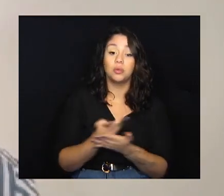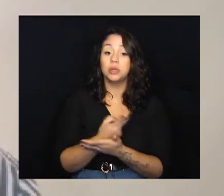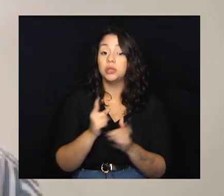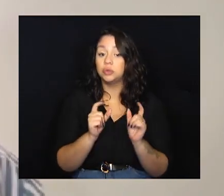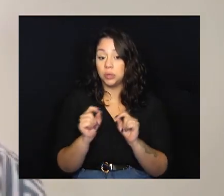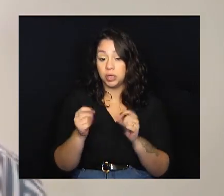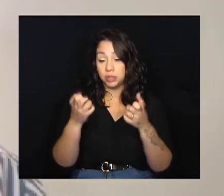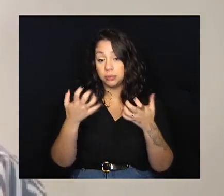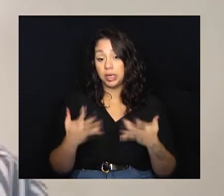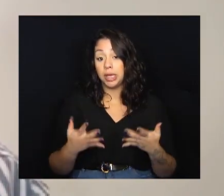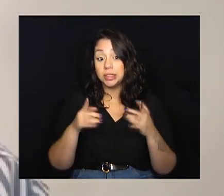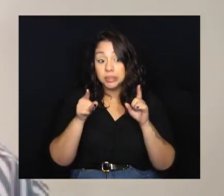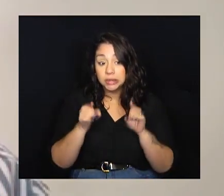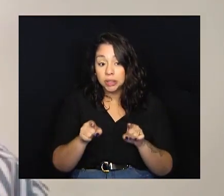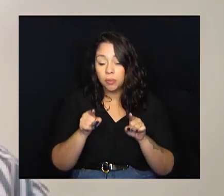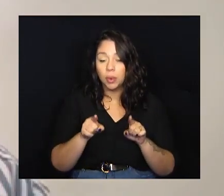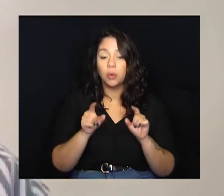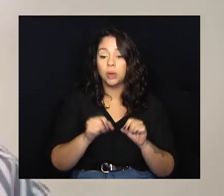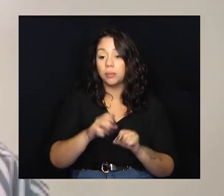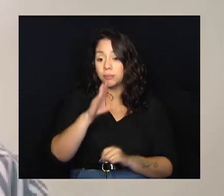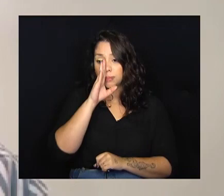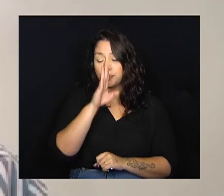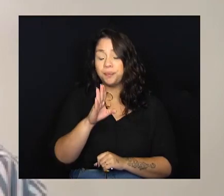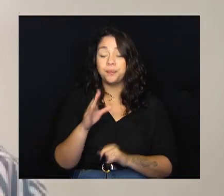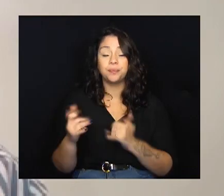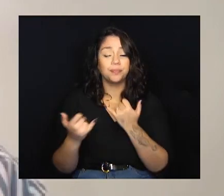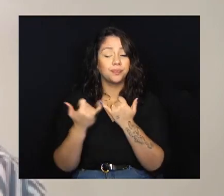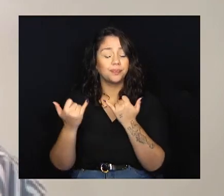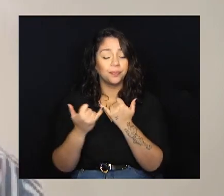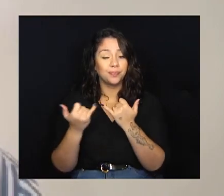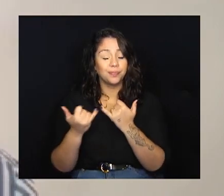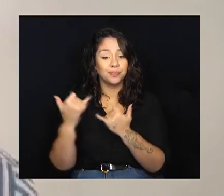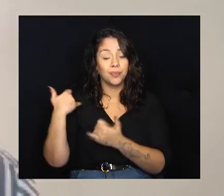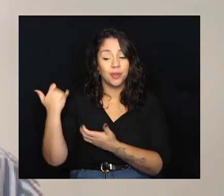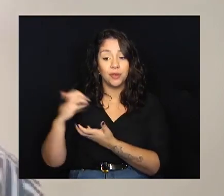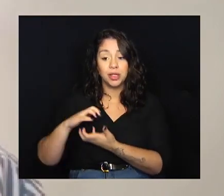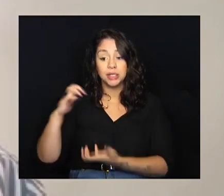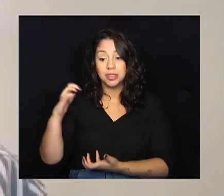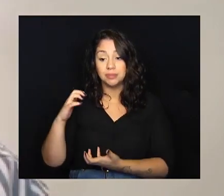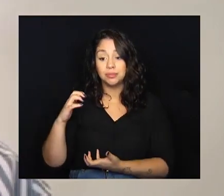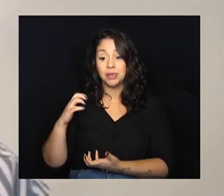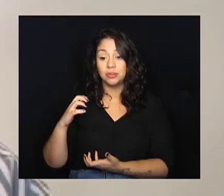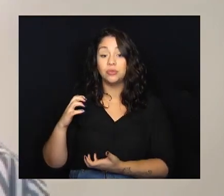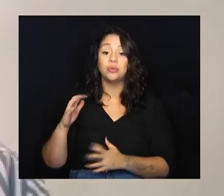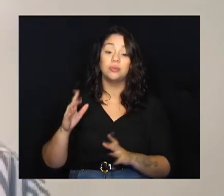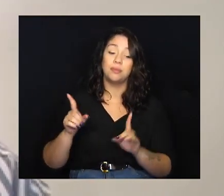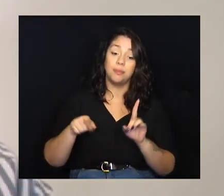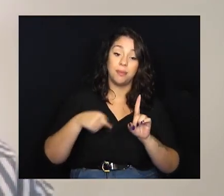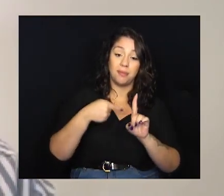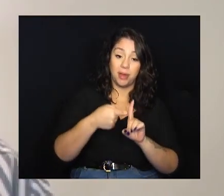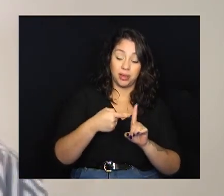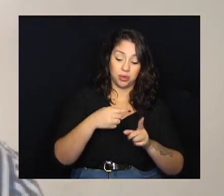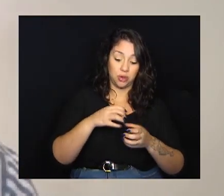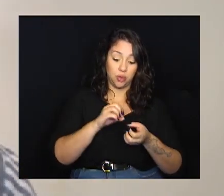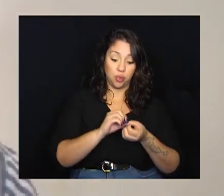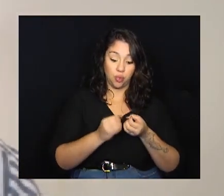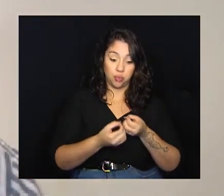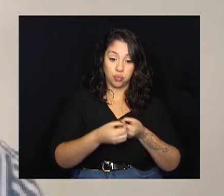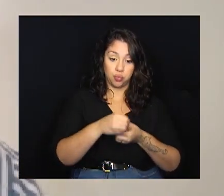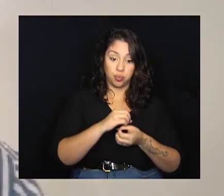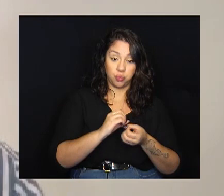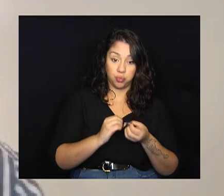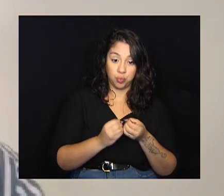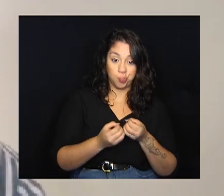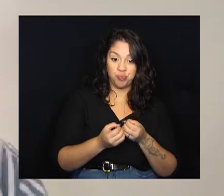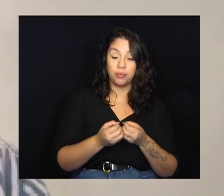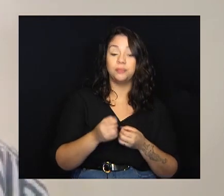explicação para isso É principalmente associado ao envelhecimento das células gaméticas então na mulher a gente tem o óvulo e no homem